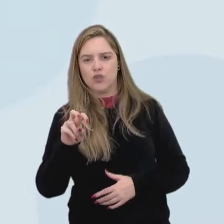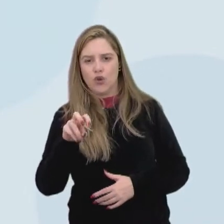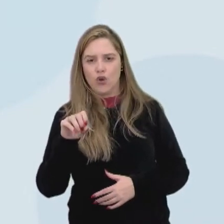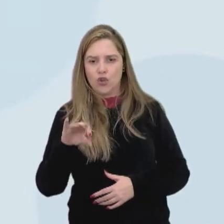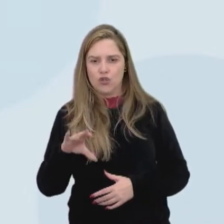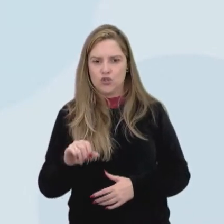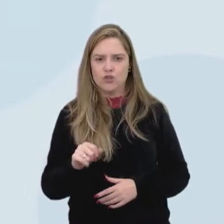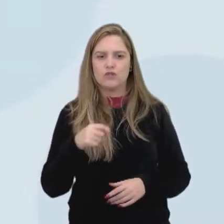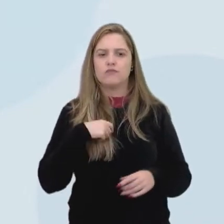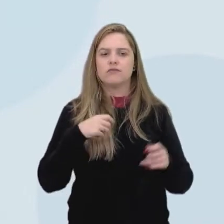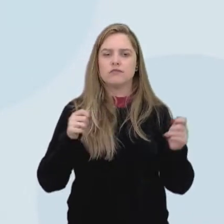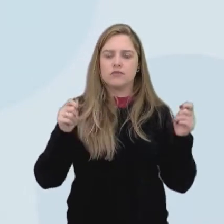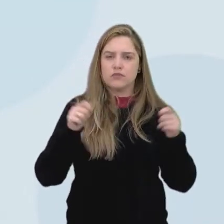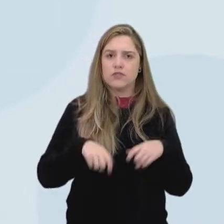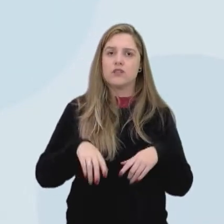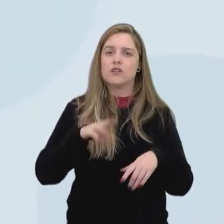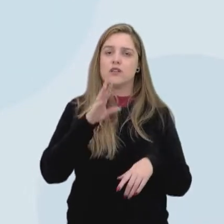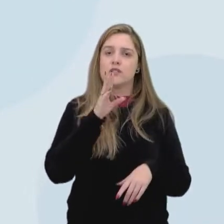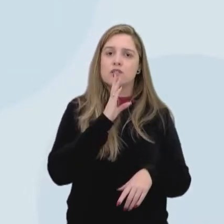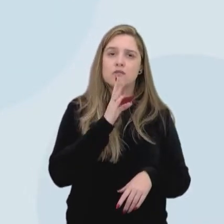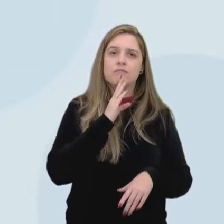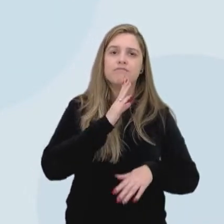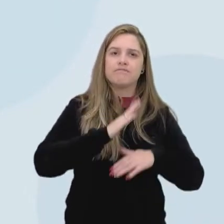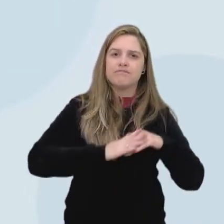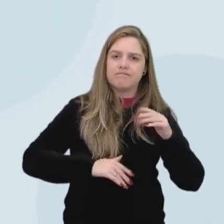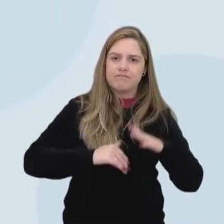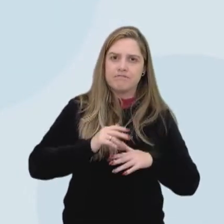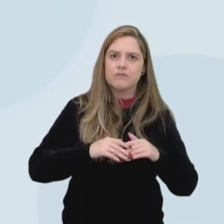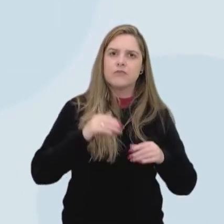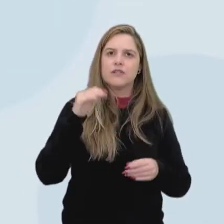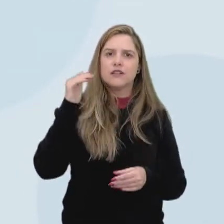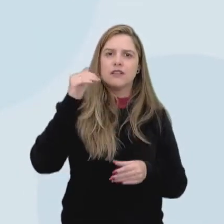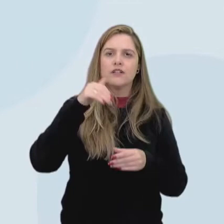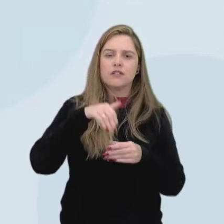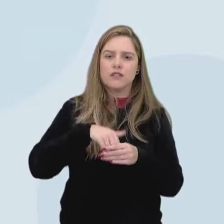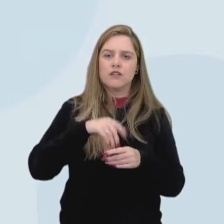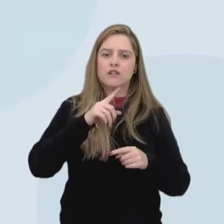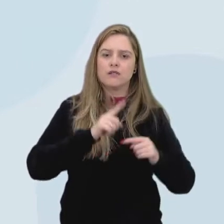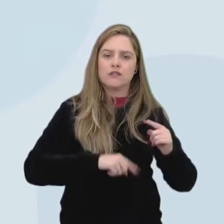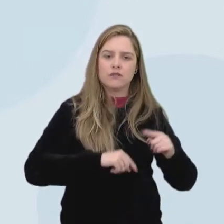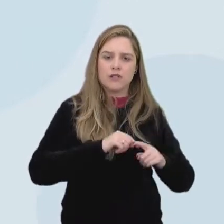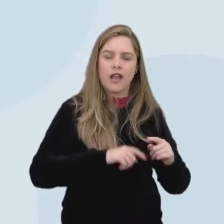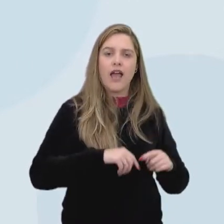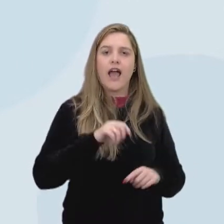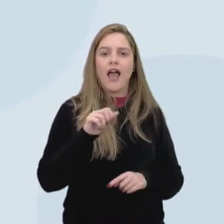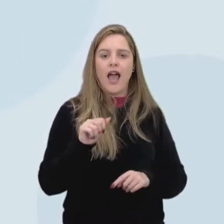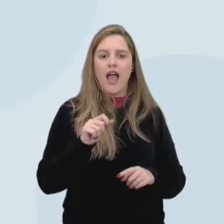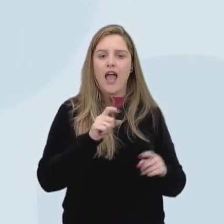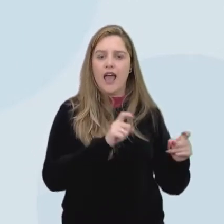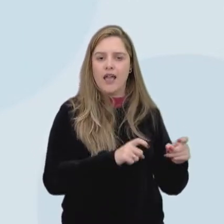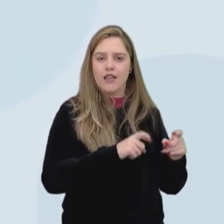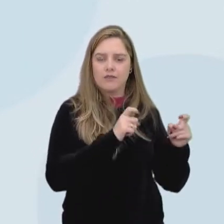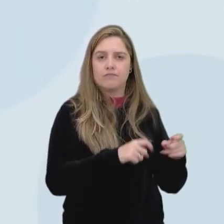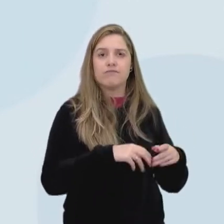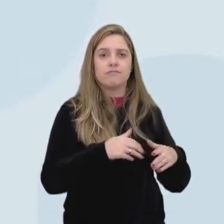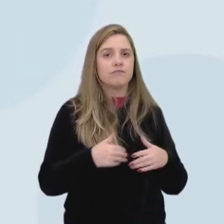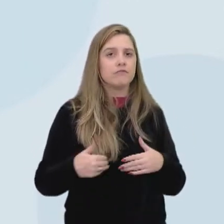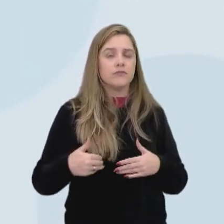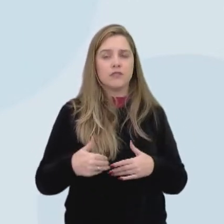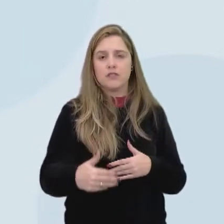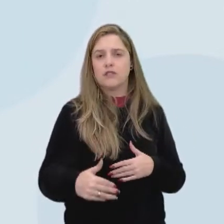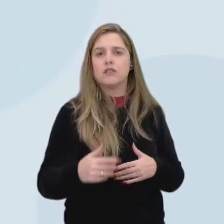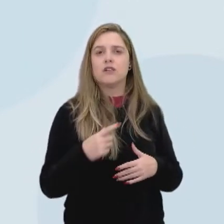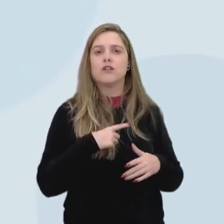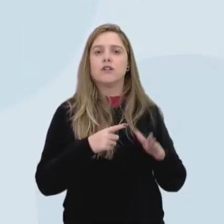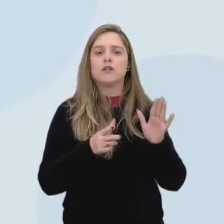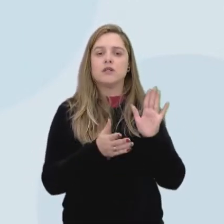para impedir aí o crescimento de pragas dentro de produtos agrícolas. Além disso, os agrotóxicos